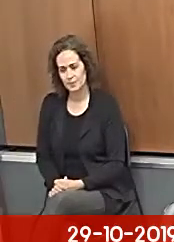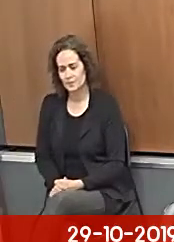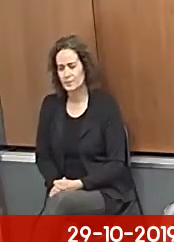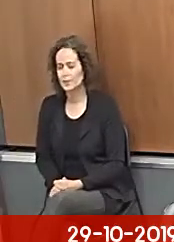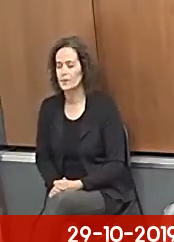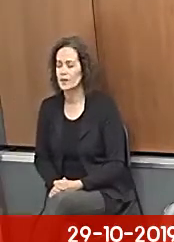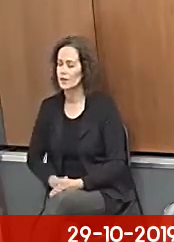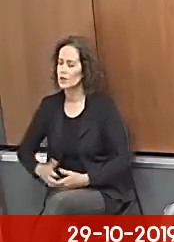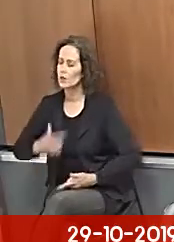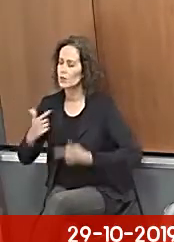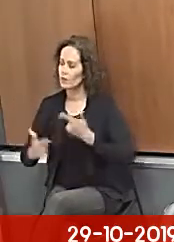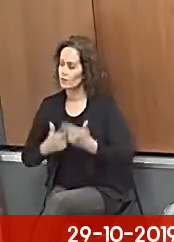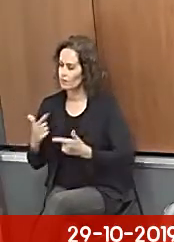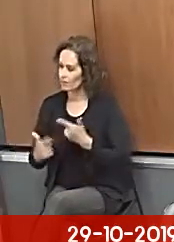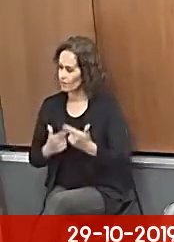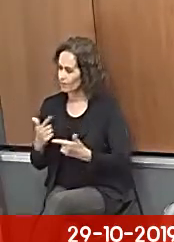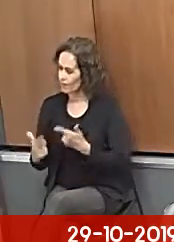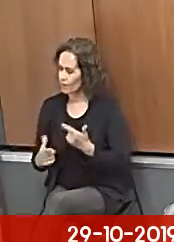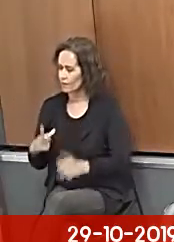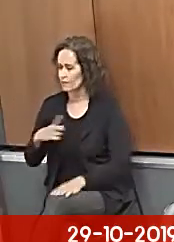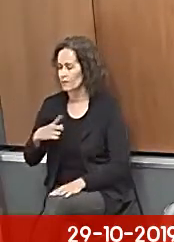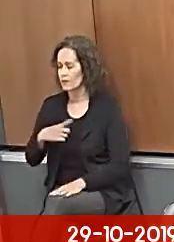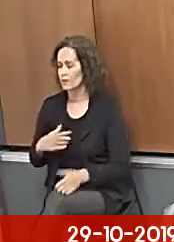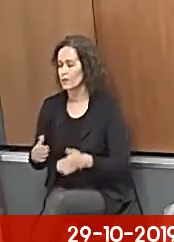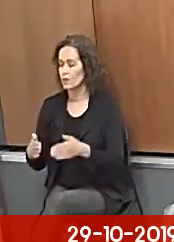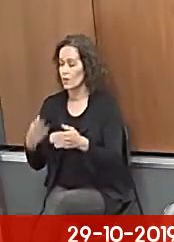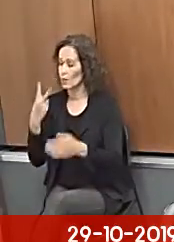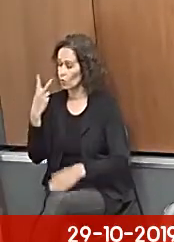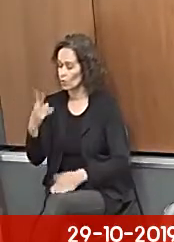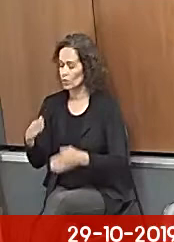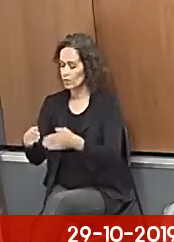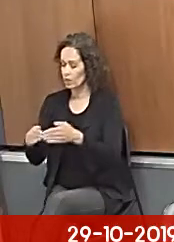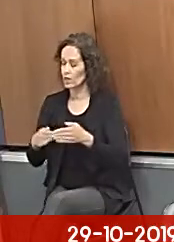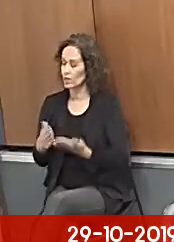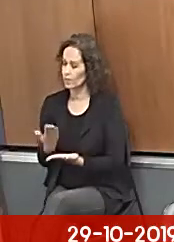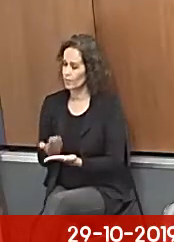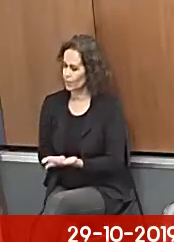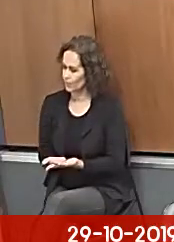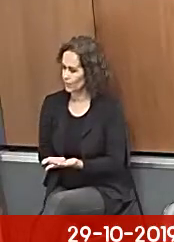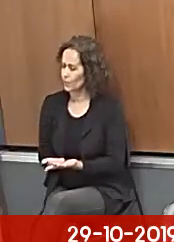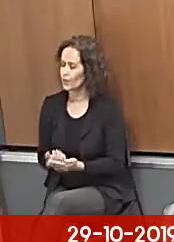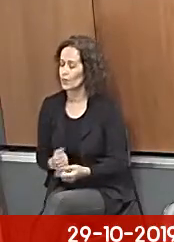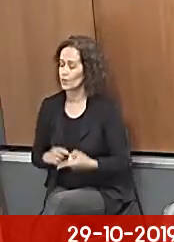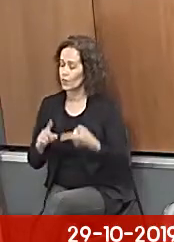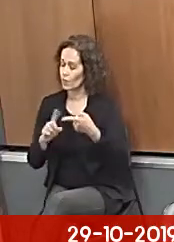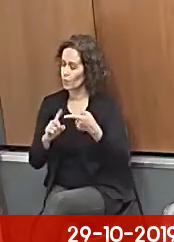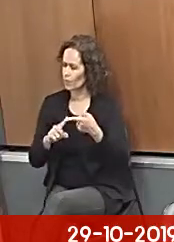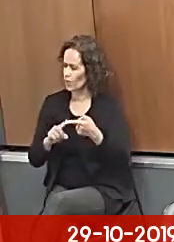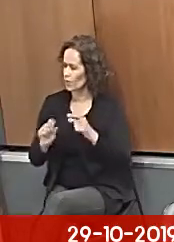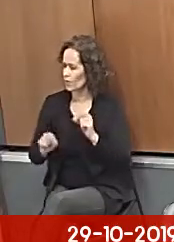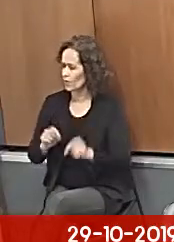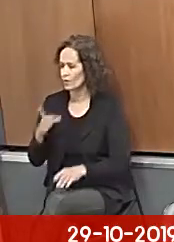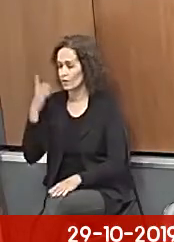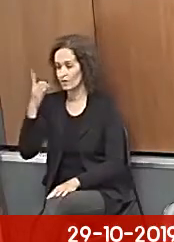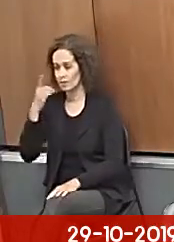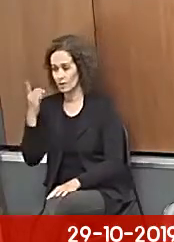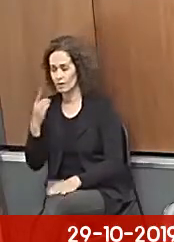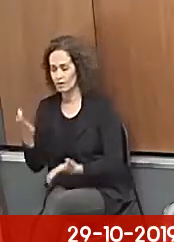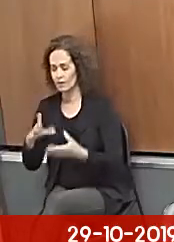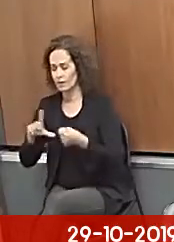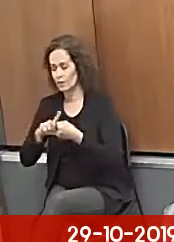Dos nossos trabalhos, surgiram dois requerimentos. O primeiro deles, os deputados subscrevem, requerem, nos termos do